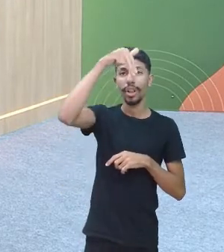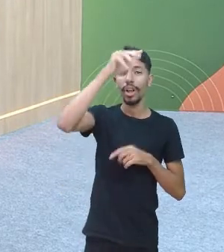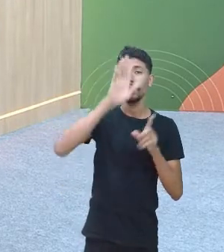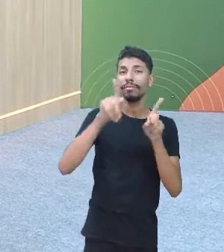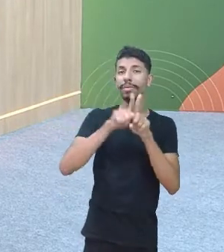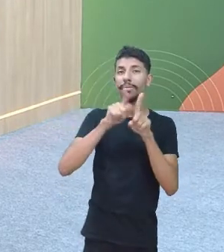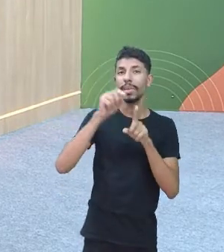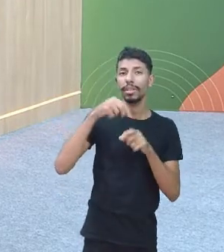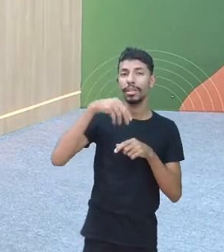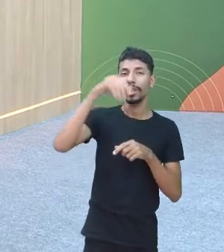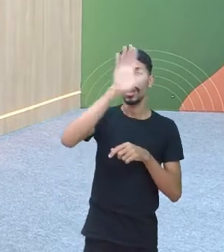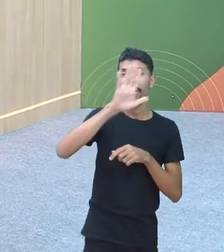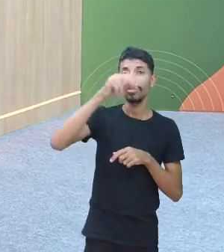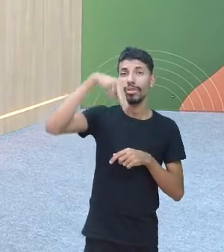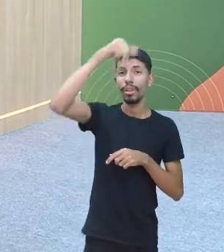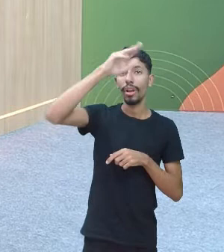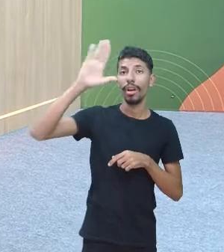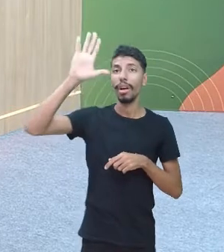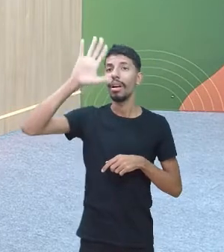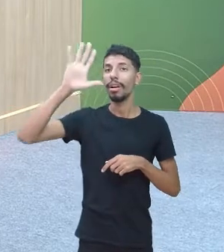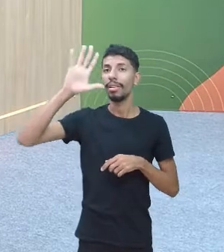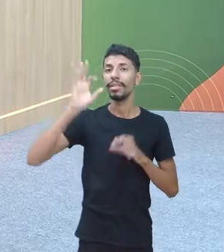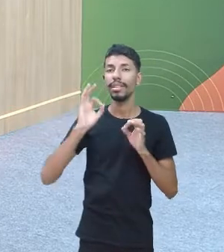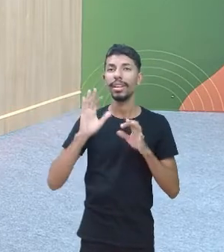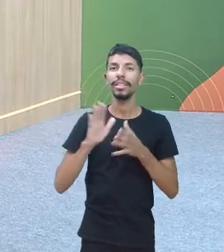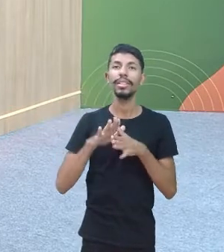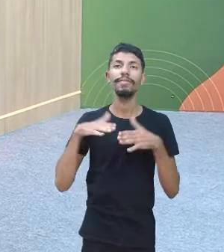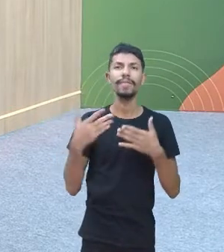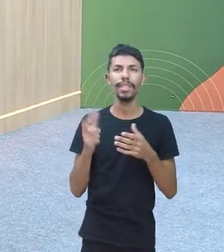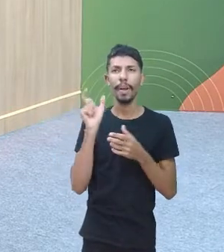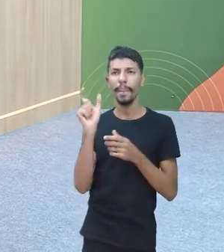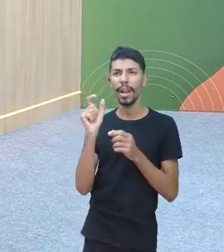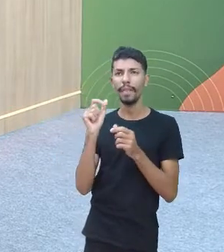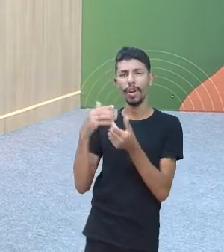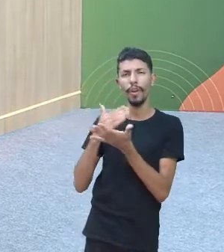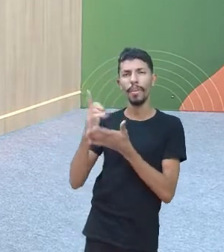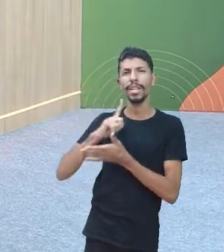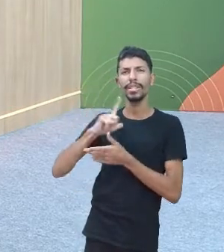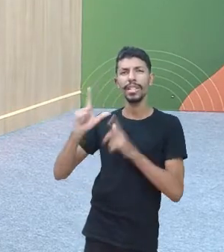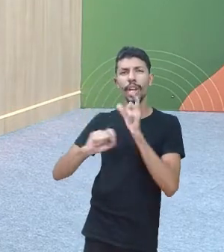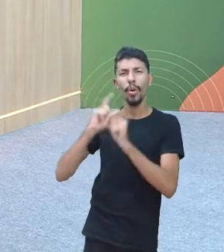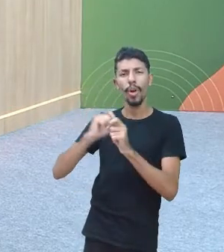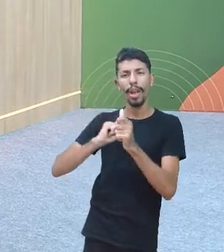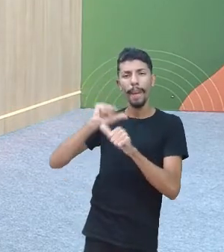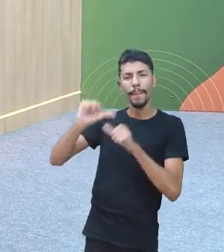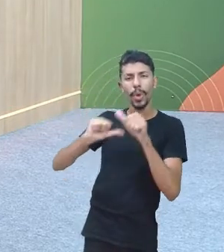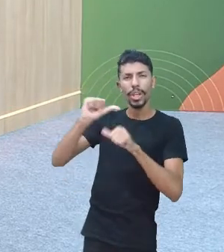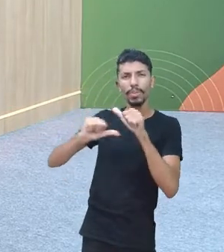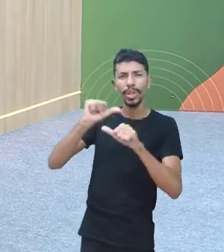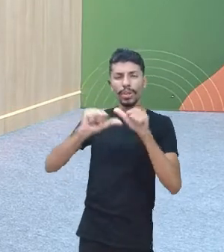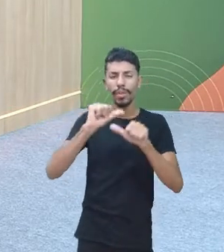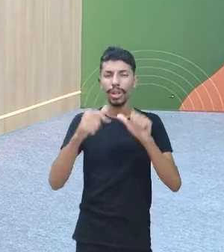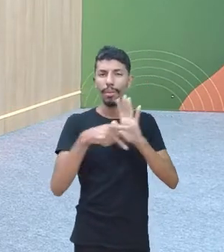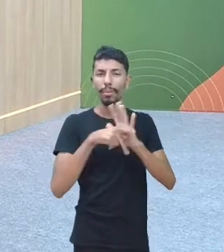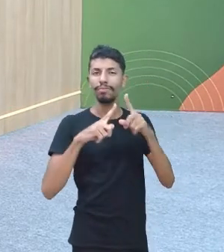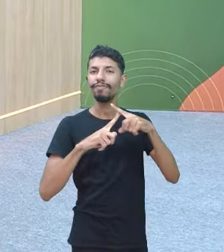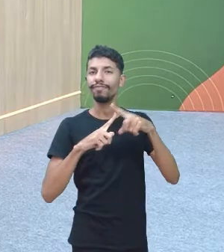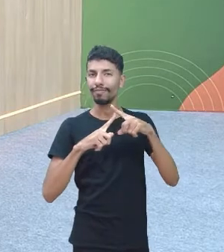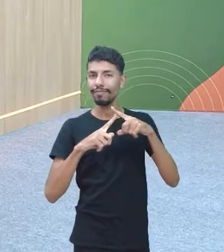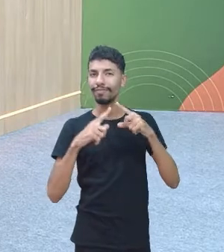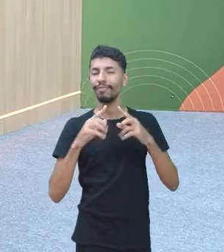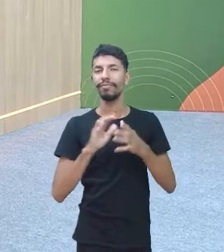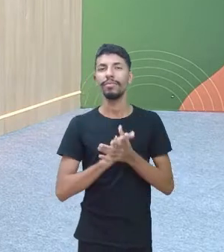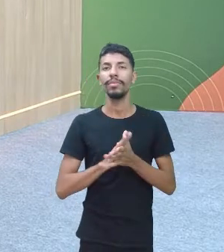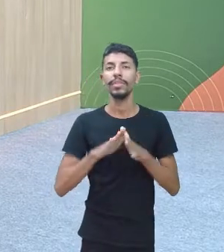nordeste, o termo ele começa a sofrer variações do estilo. Olha aí, ó. Tá